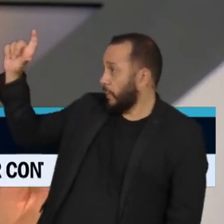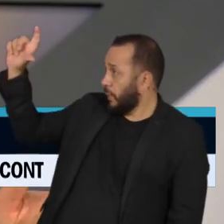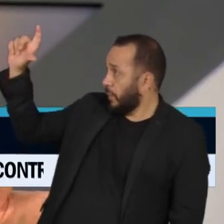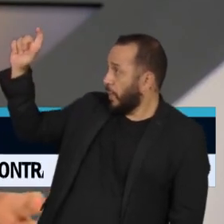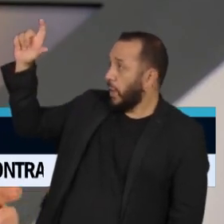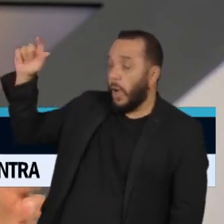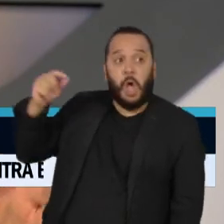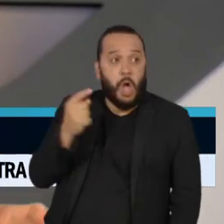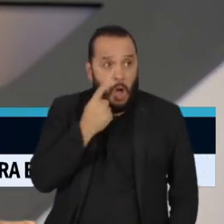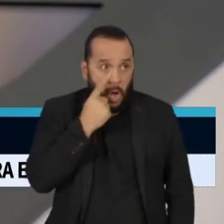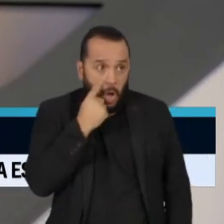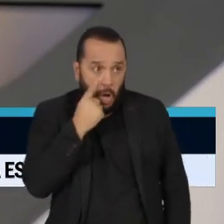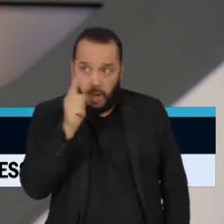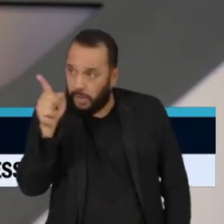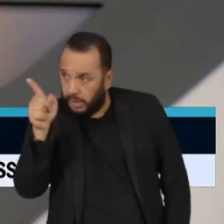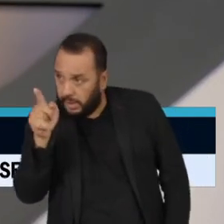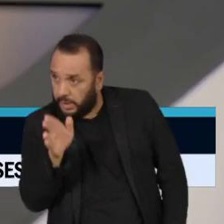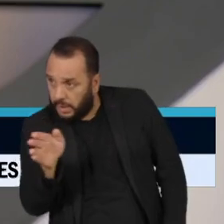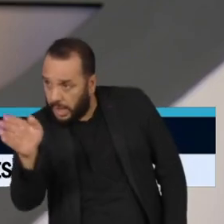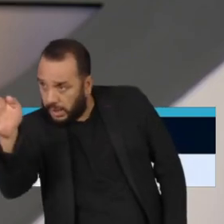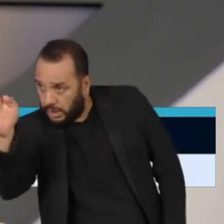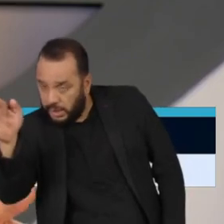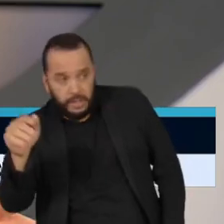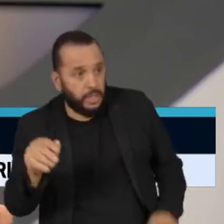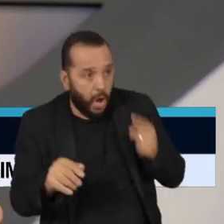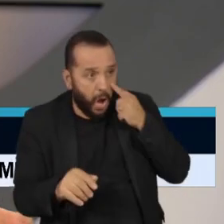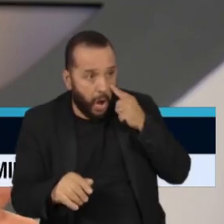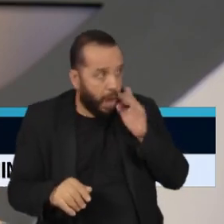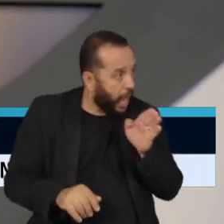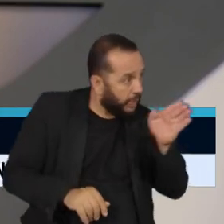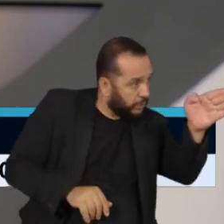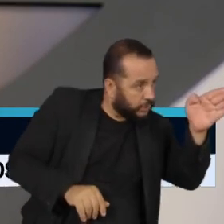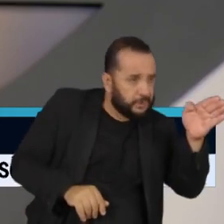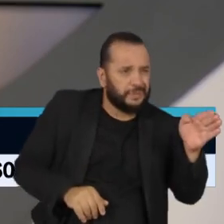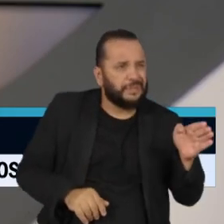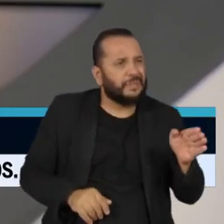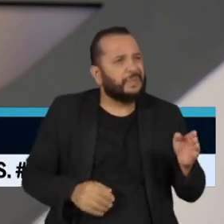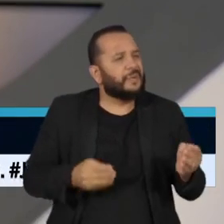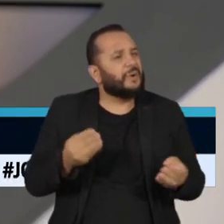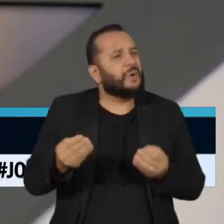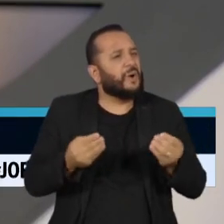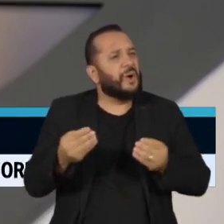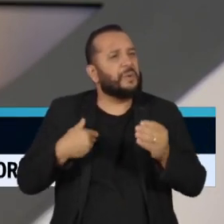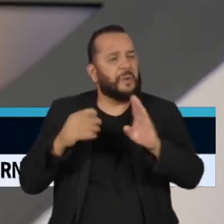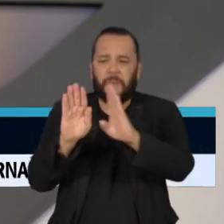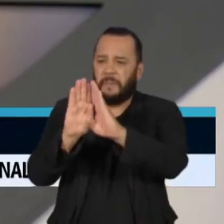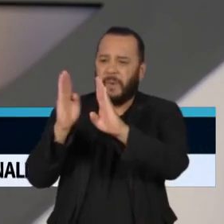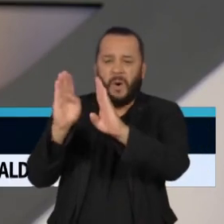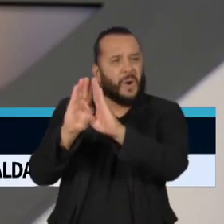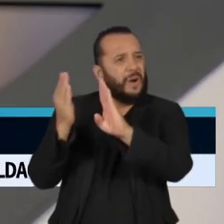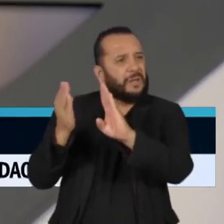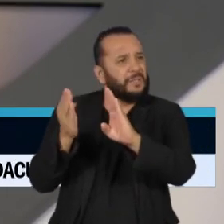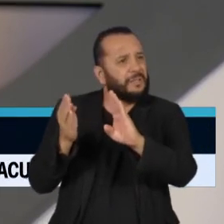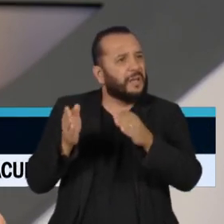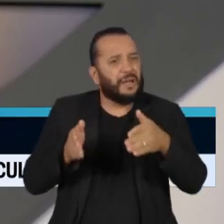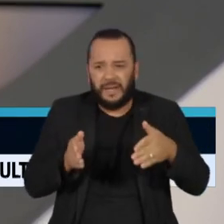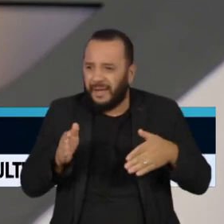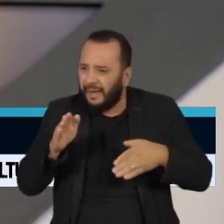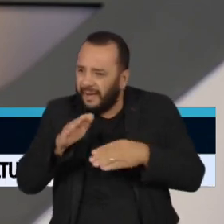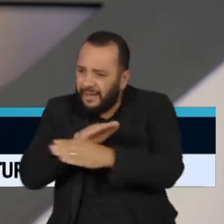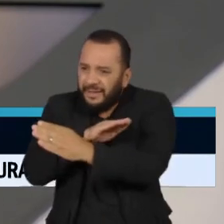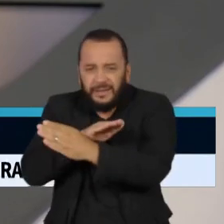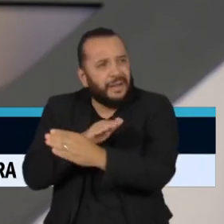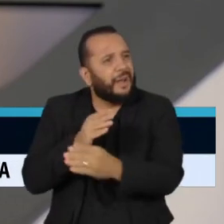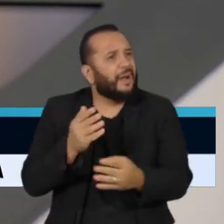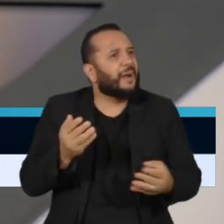orientações para as pessoas entrarem no palácio saírem do Palácio pela porta de emergência isso é muito grave e